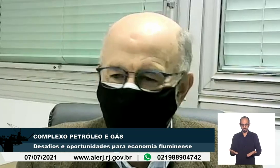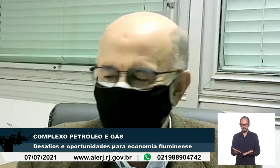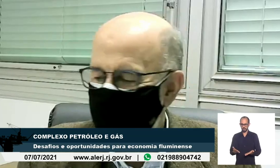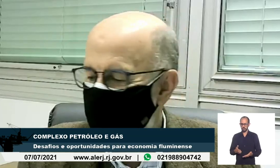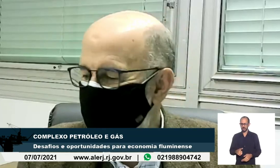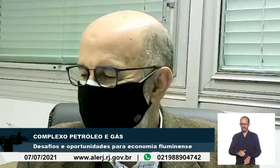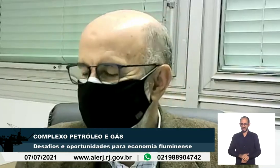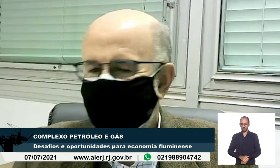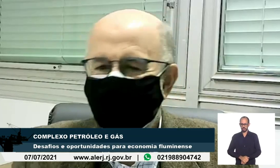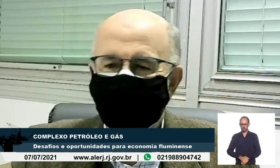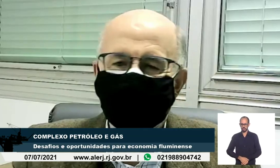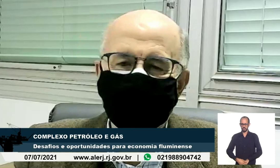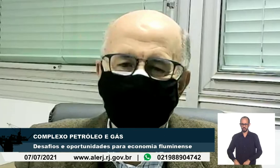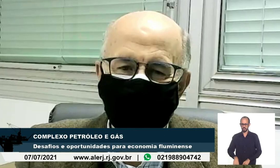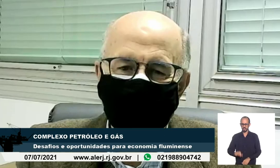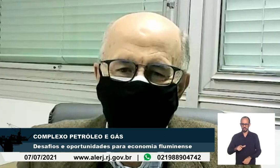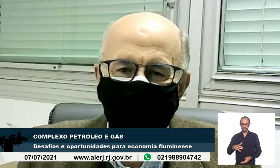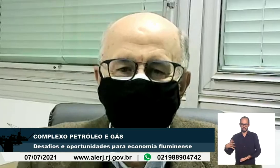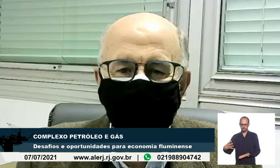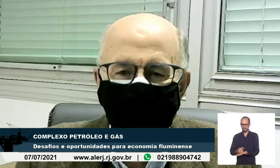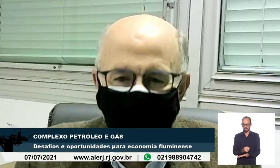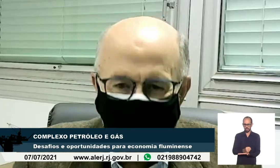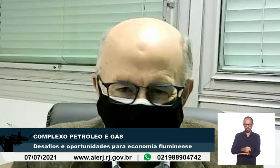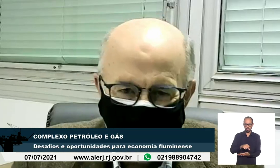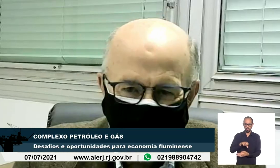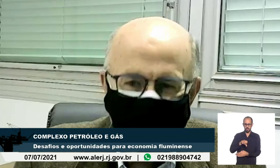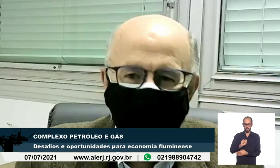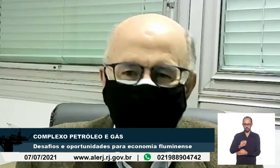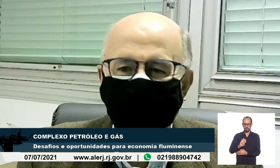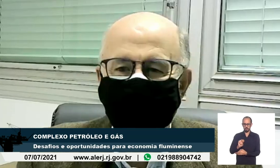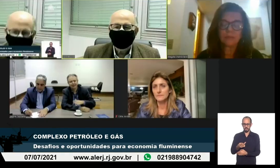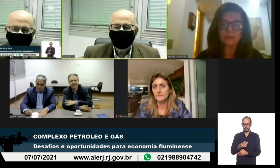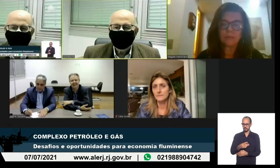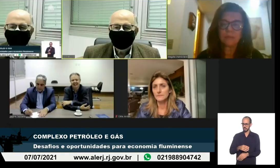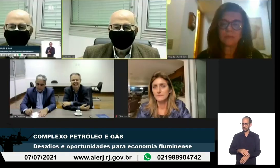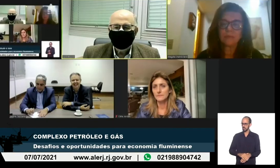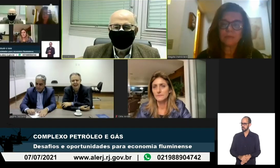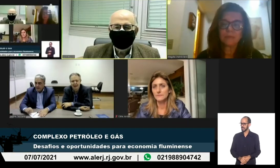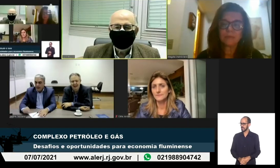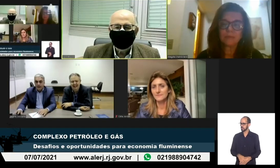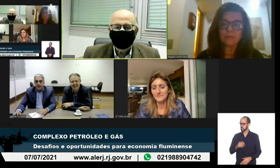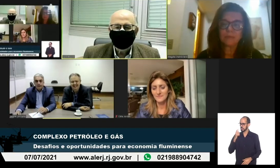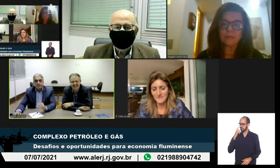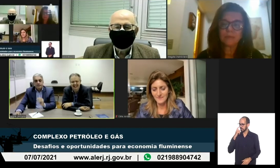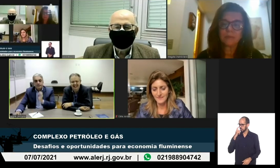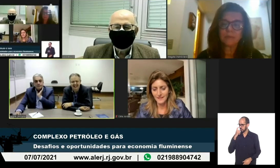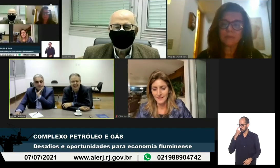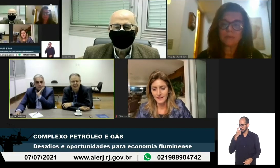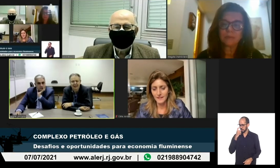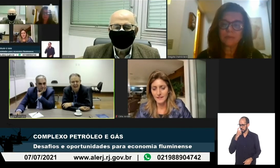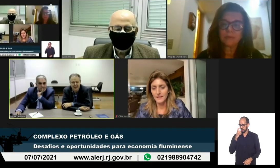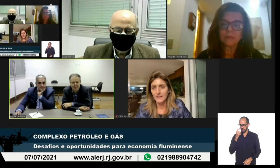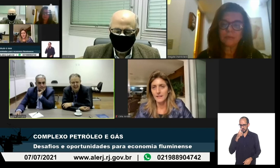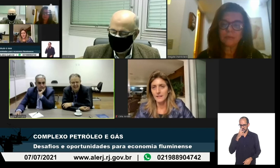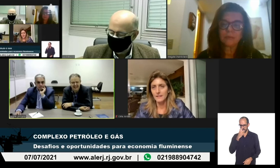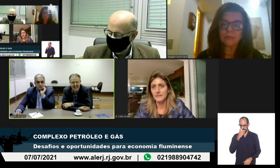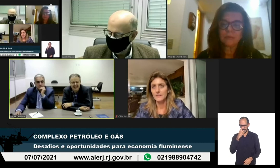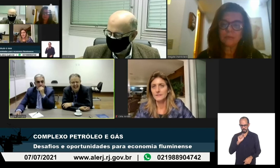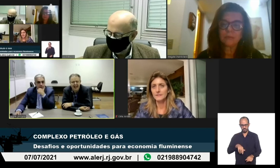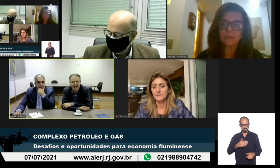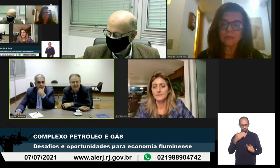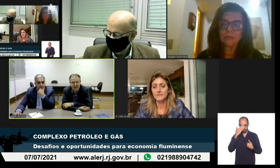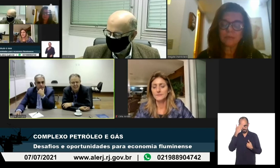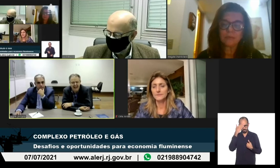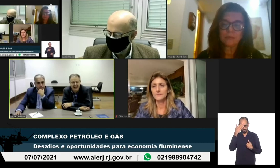em 8 bilhões e 600 milhões. É a provocação. Obrigado. Obrigado, deputado André,